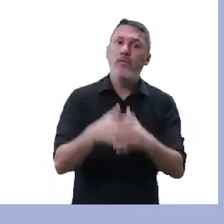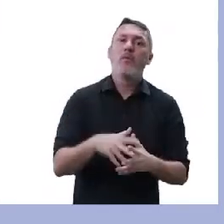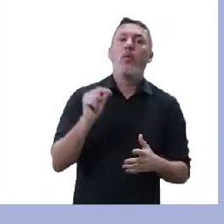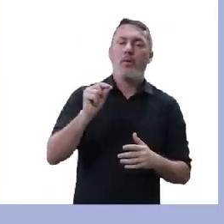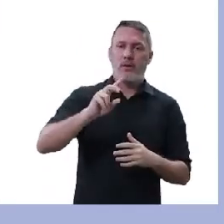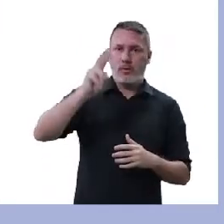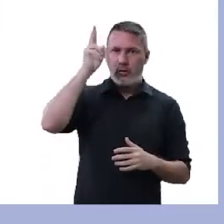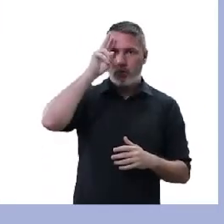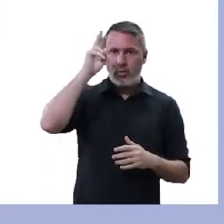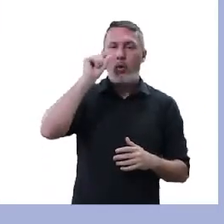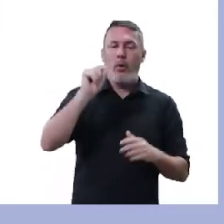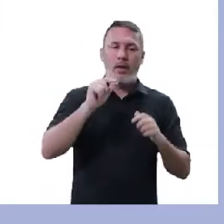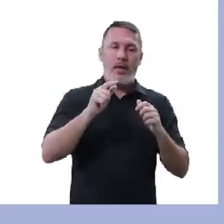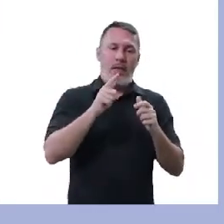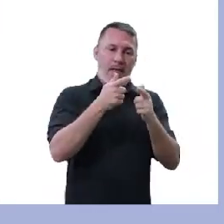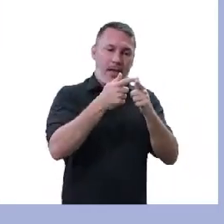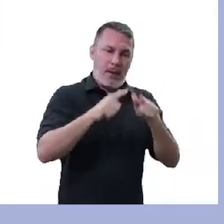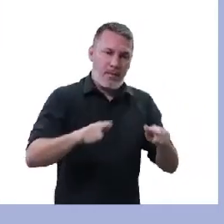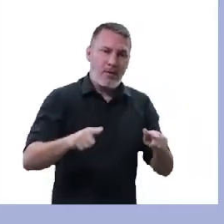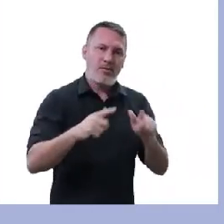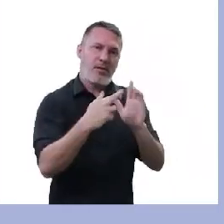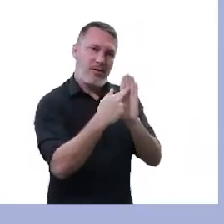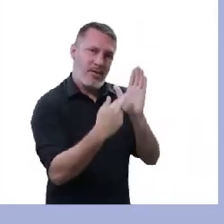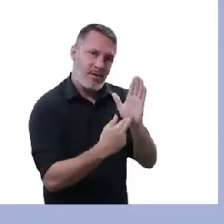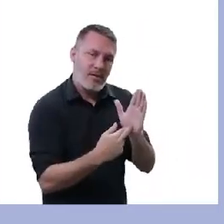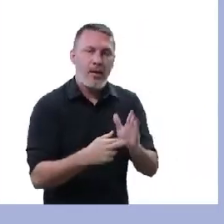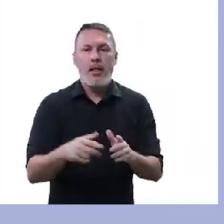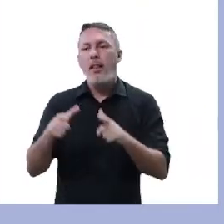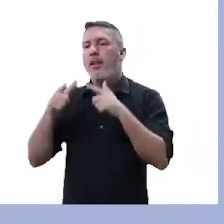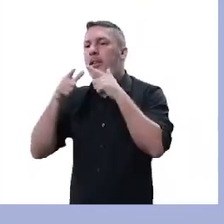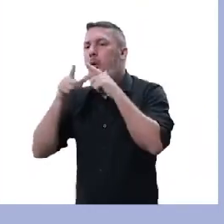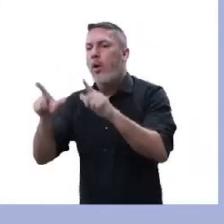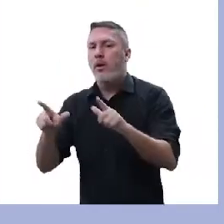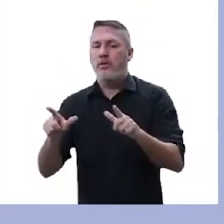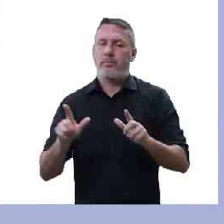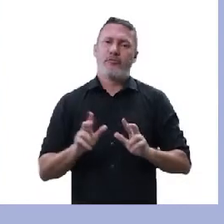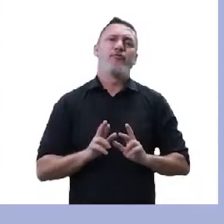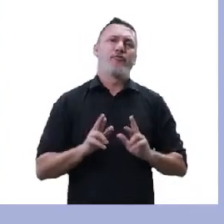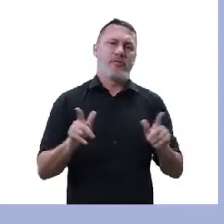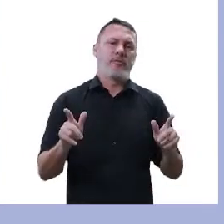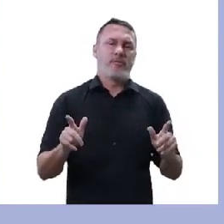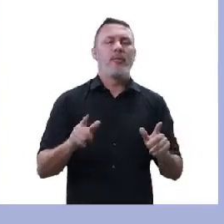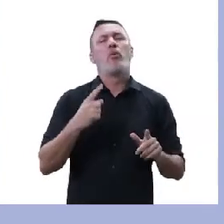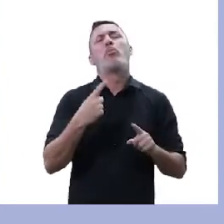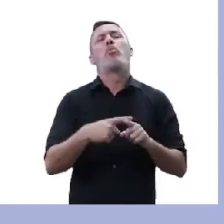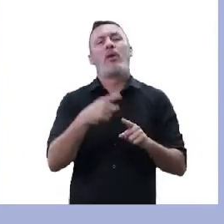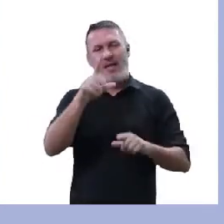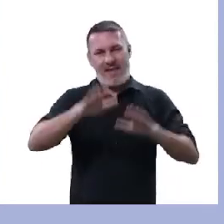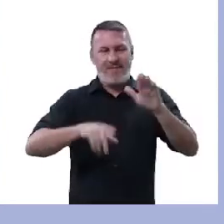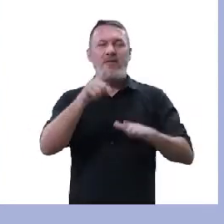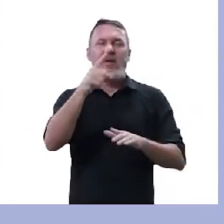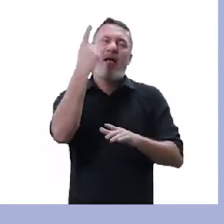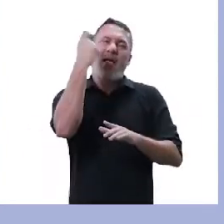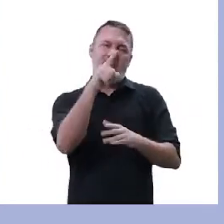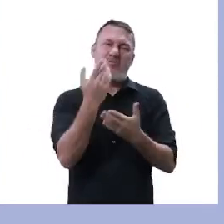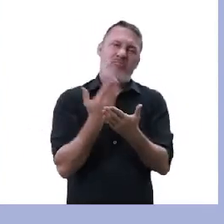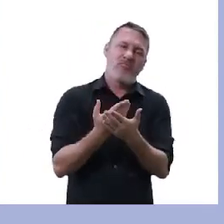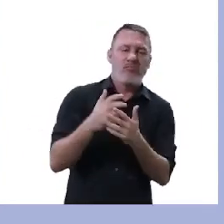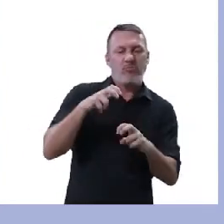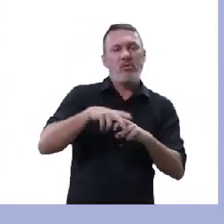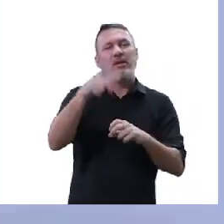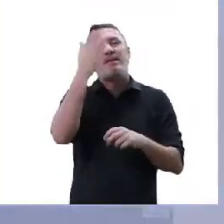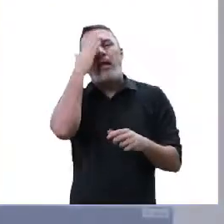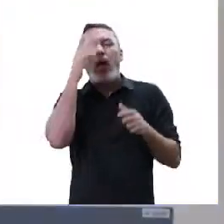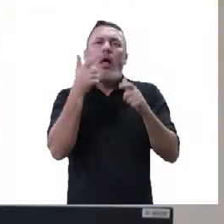confusão histórica entre gramática normativa e linguagem. O que que acontece? Às vezes, você aprendeu lá na aula de